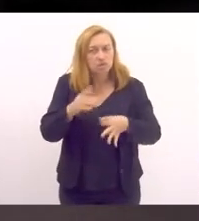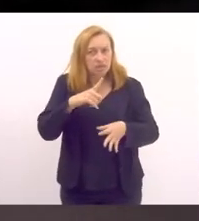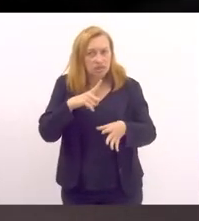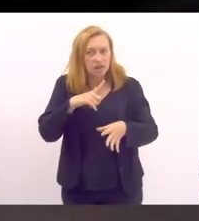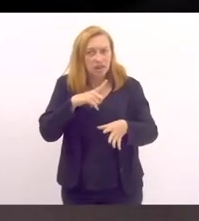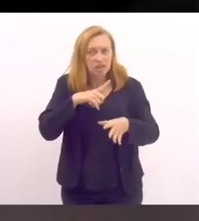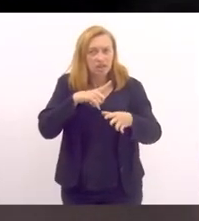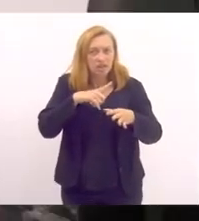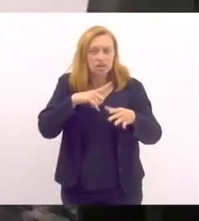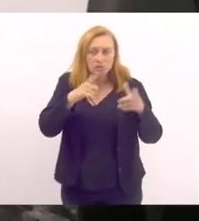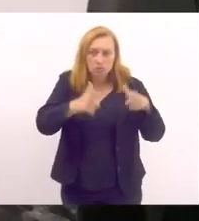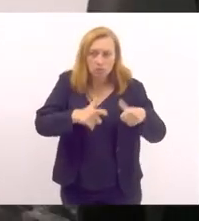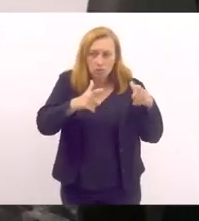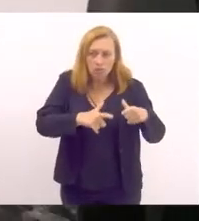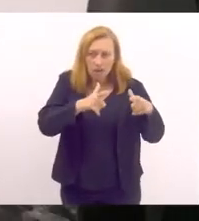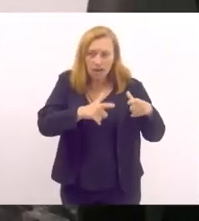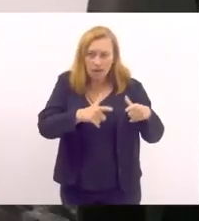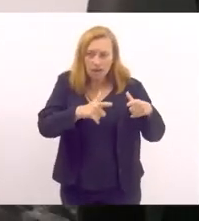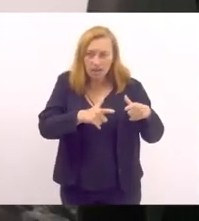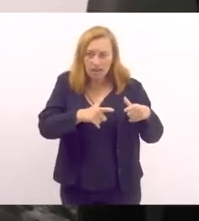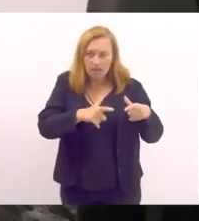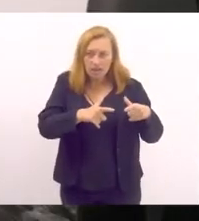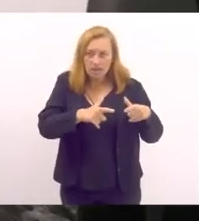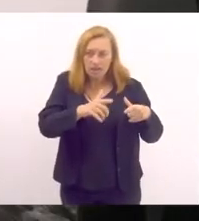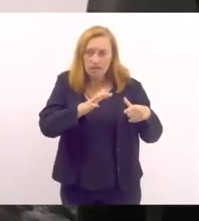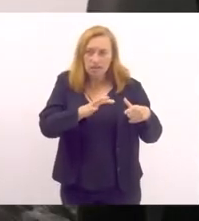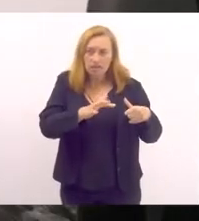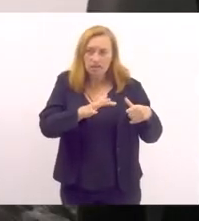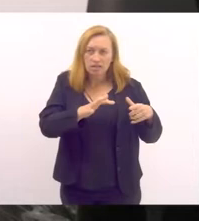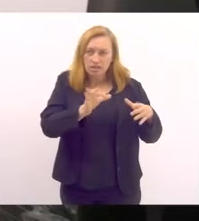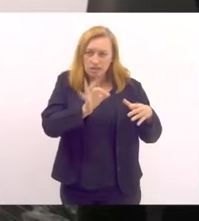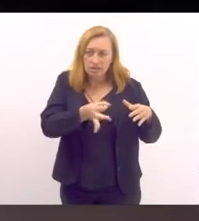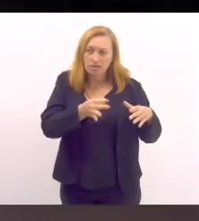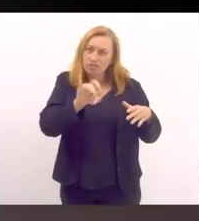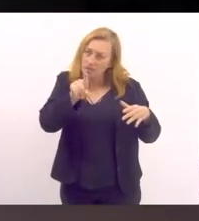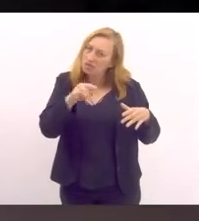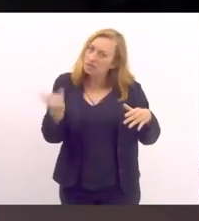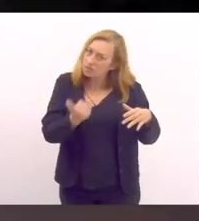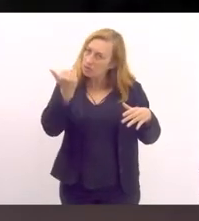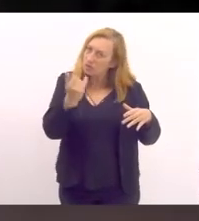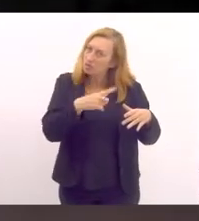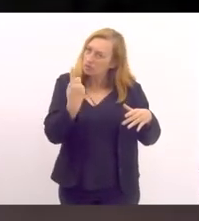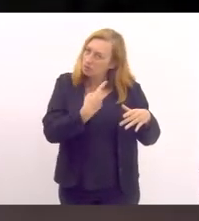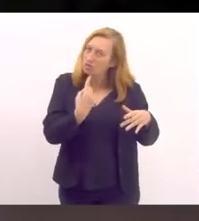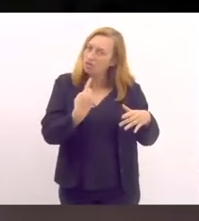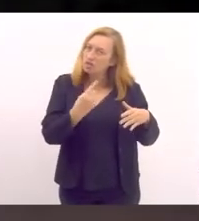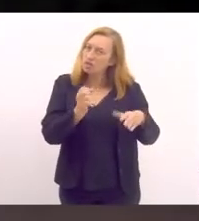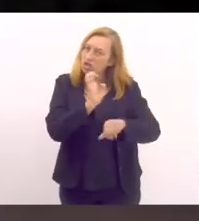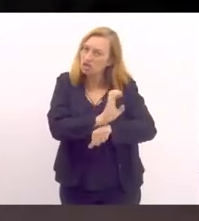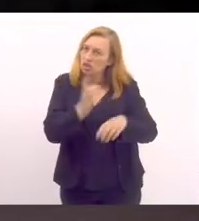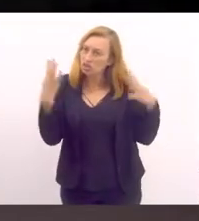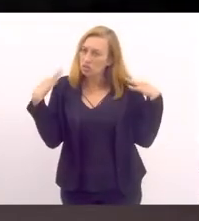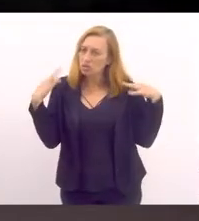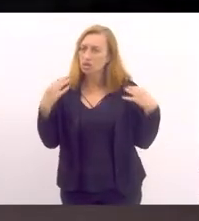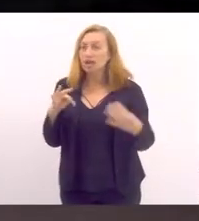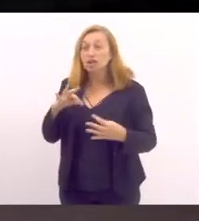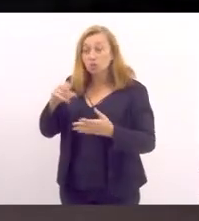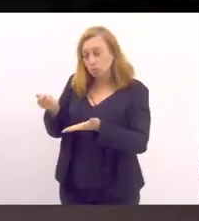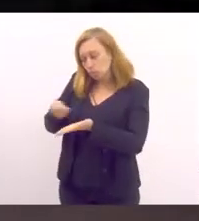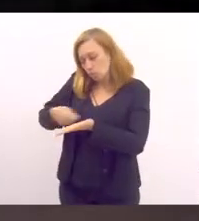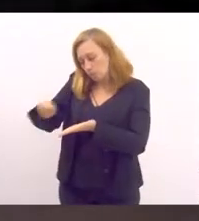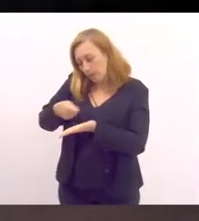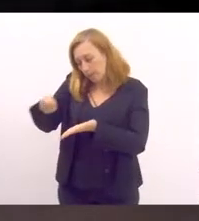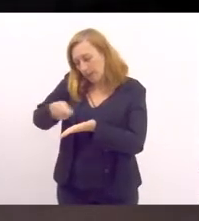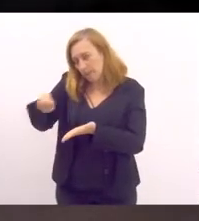de excelência, porque vocês são muito importantes para o turismo no nosso estado. Então, assim, está tudo anotado aqui, o Fábio está captando